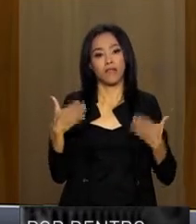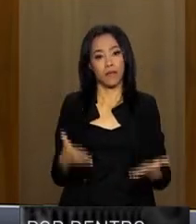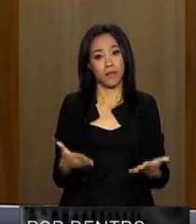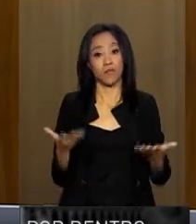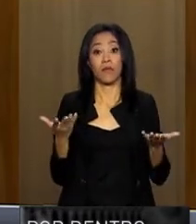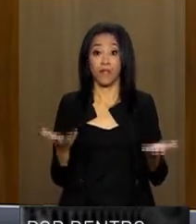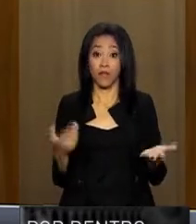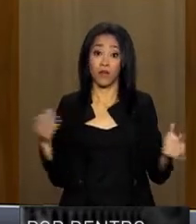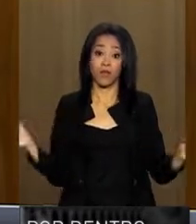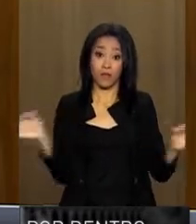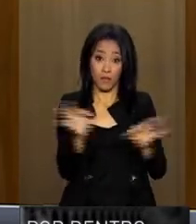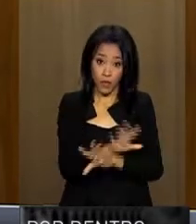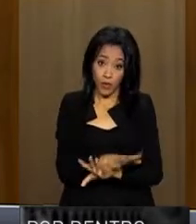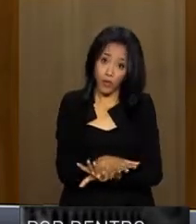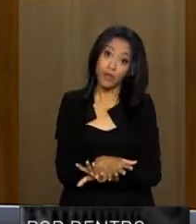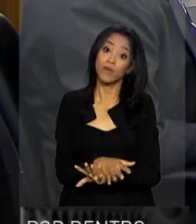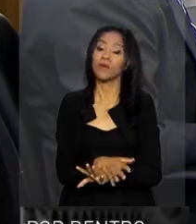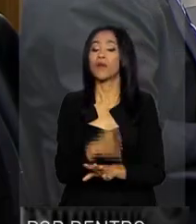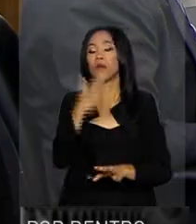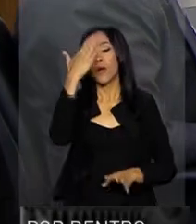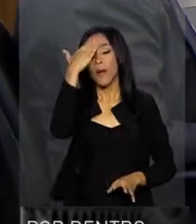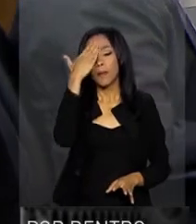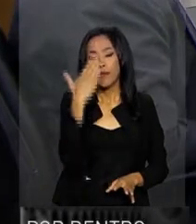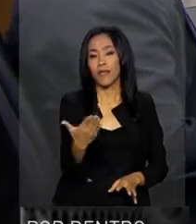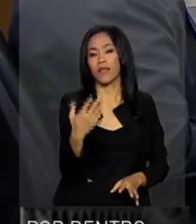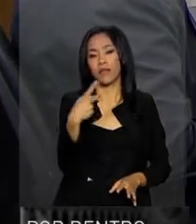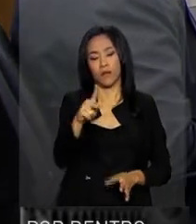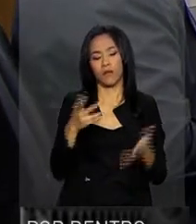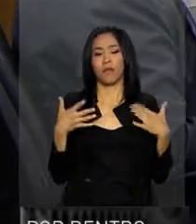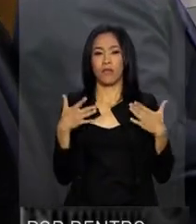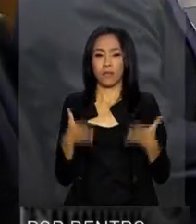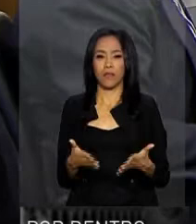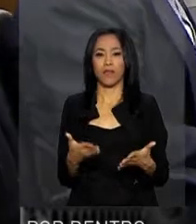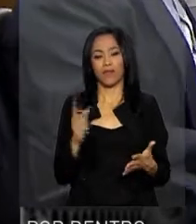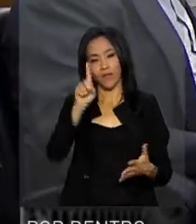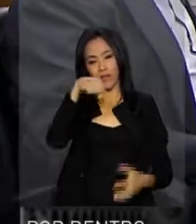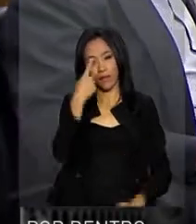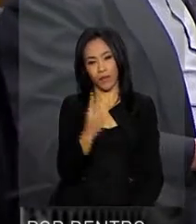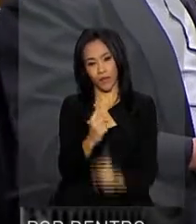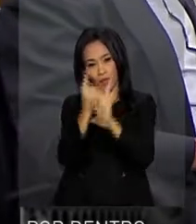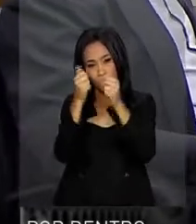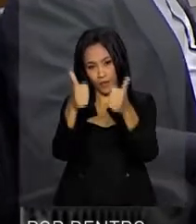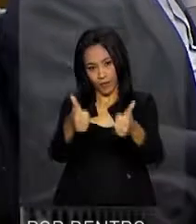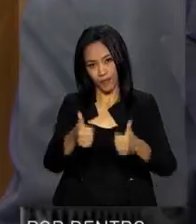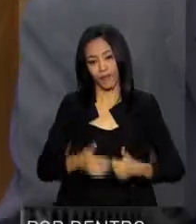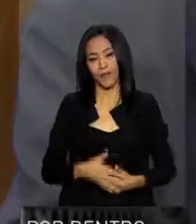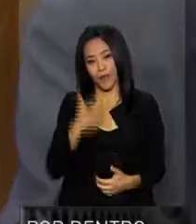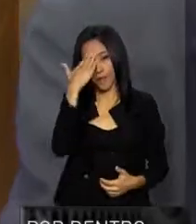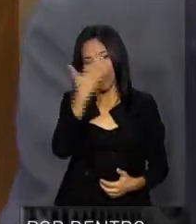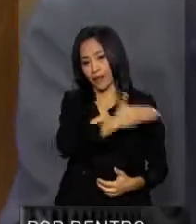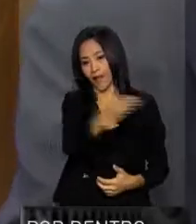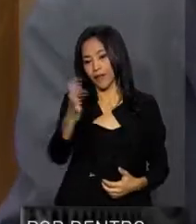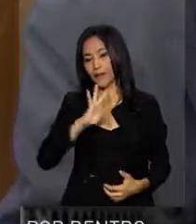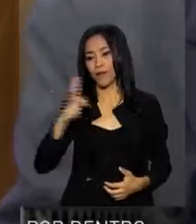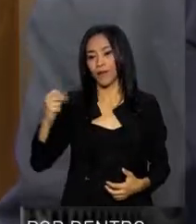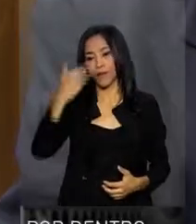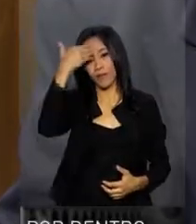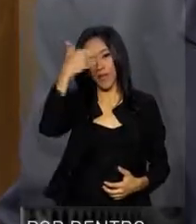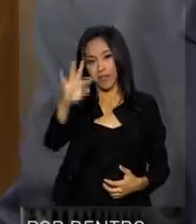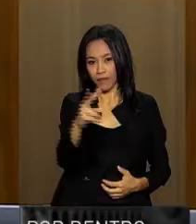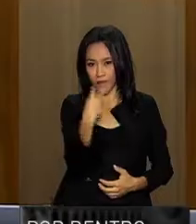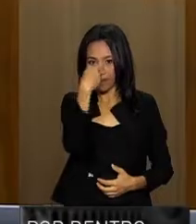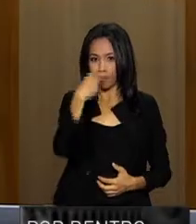emissora a gente encerra que o programa ministro muito obrigada pela sua participação e até uma próxima oportunidade obrigado a todos muito obrigado pela atenção